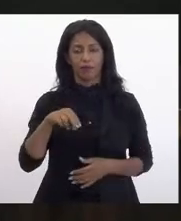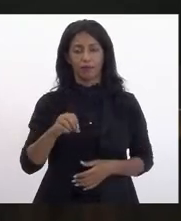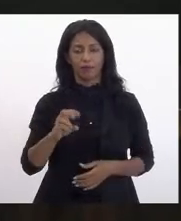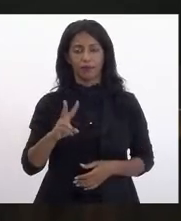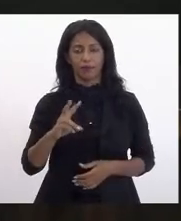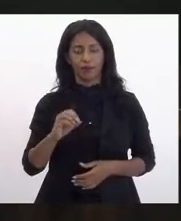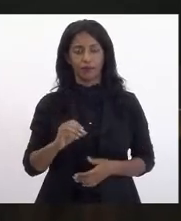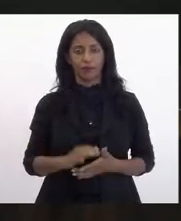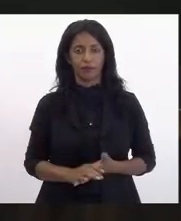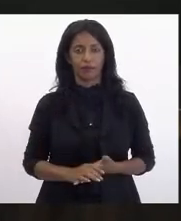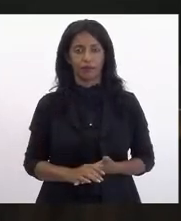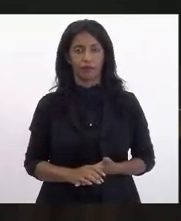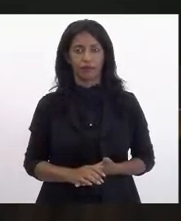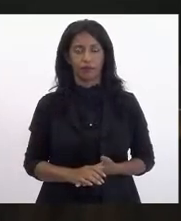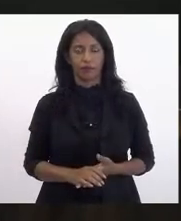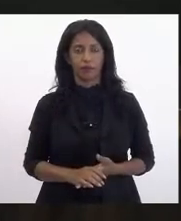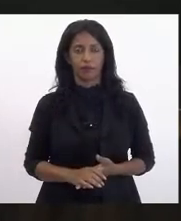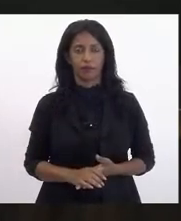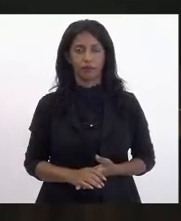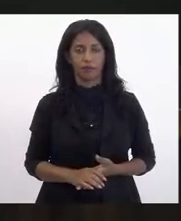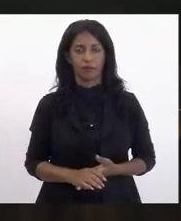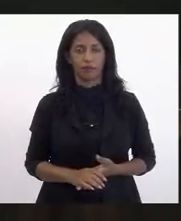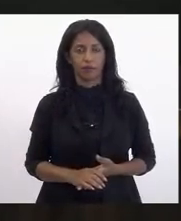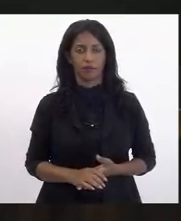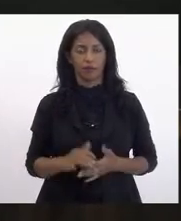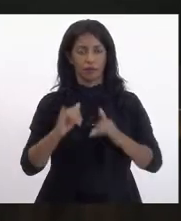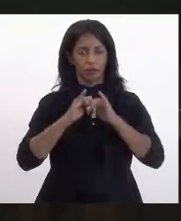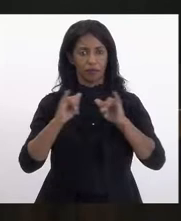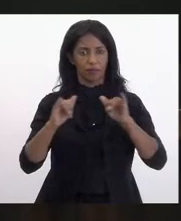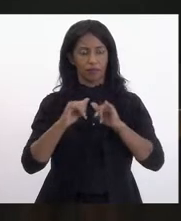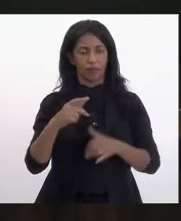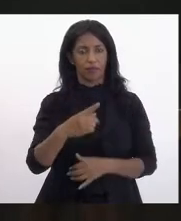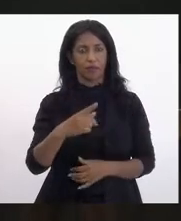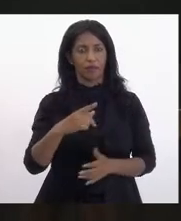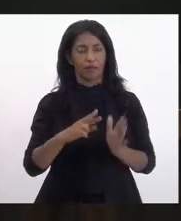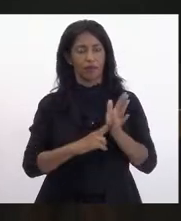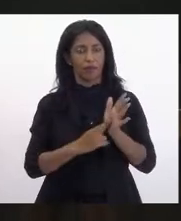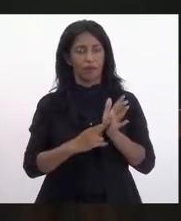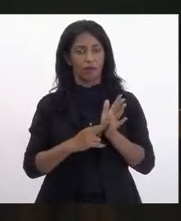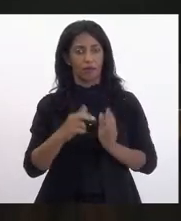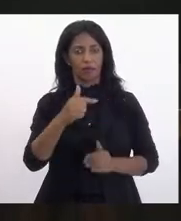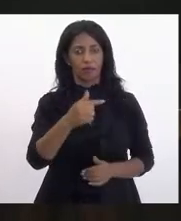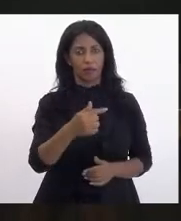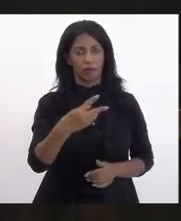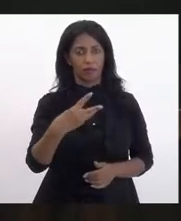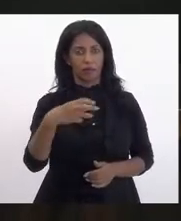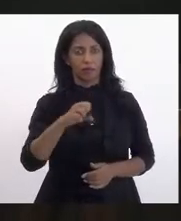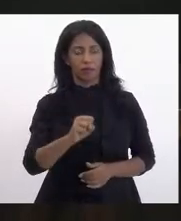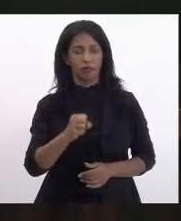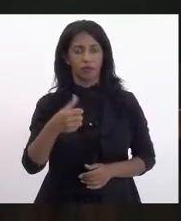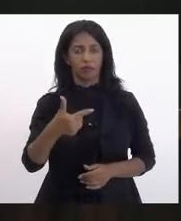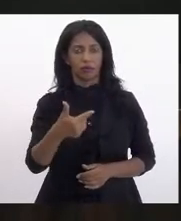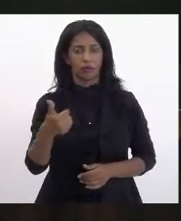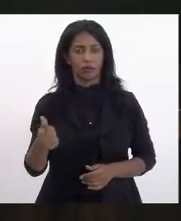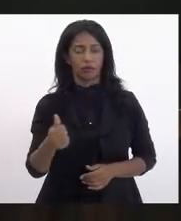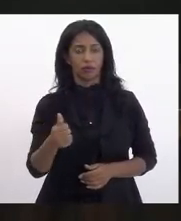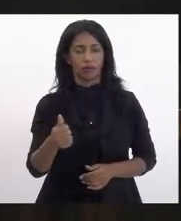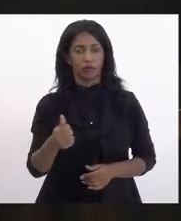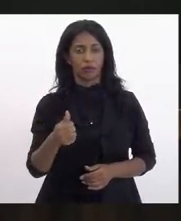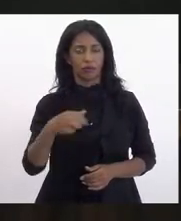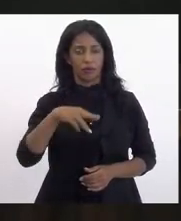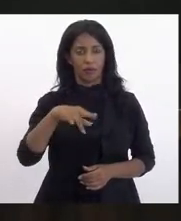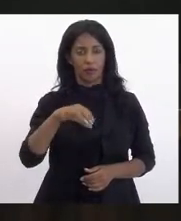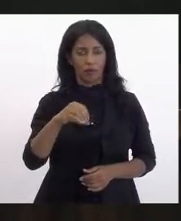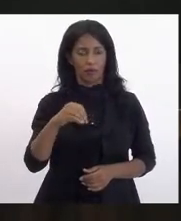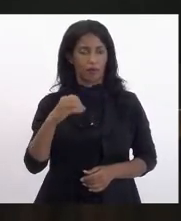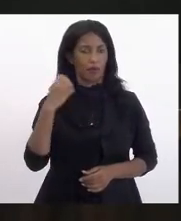vai a promulgação. Anuncio o projeto de resolução número 738/2021, de autoria do deputado Marcos